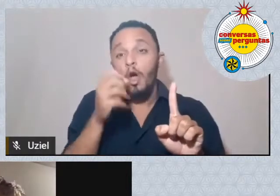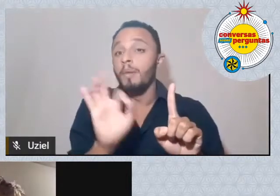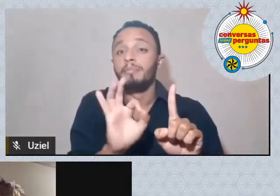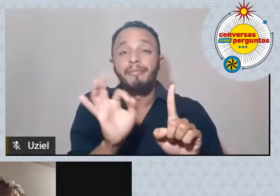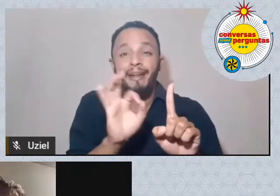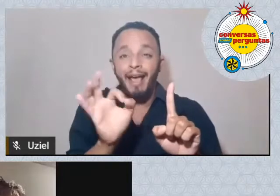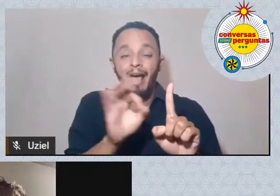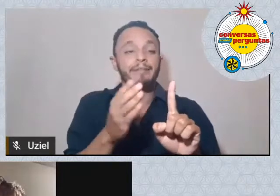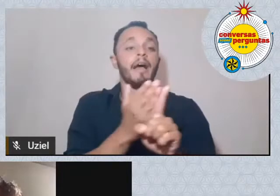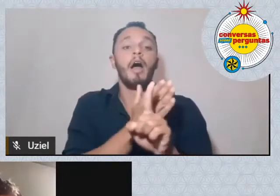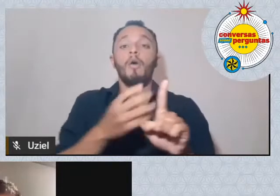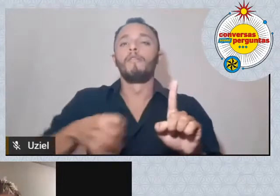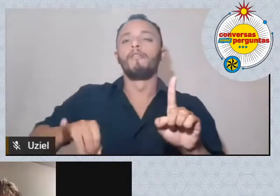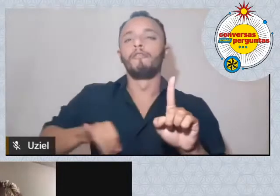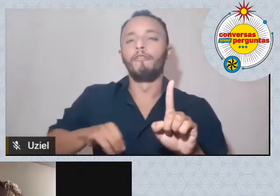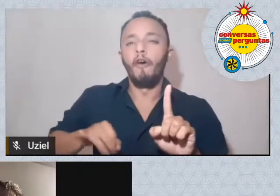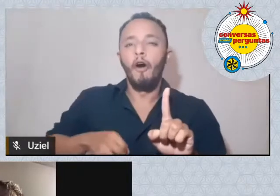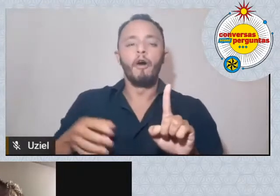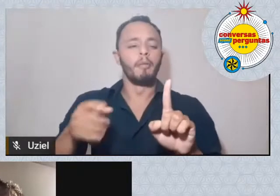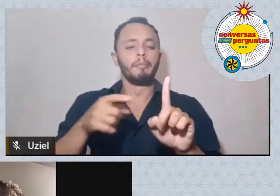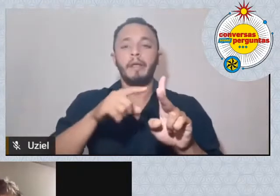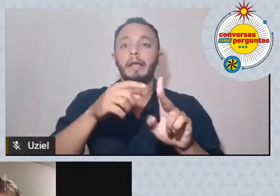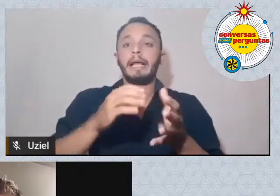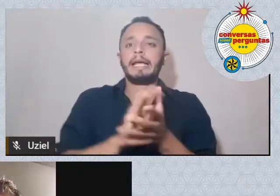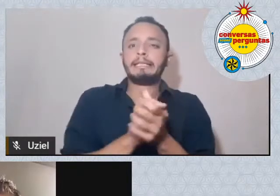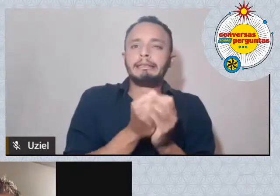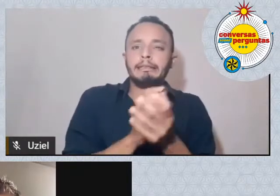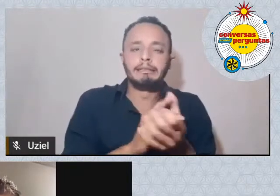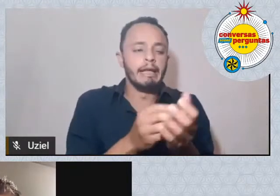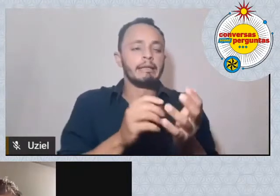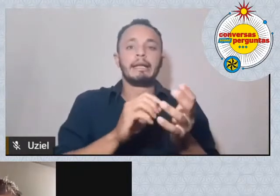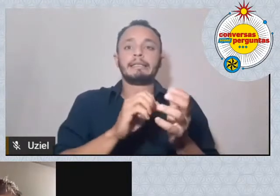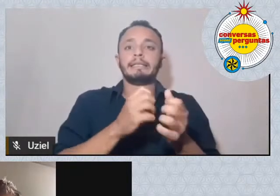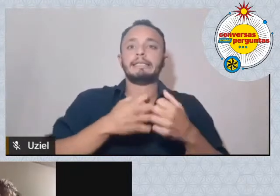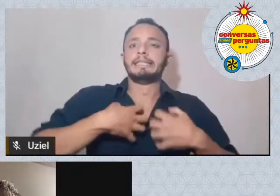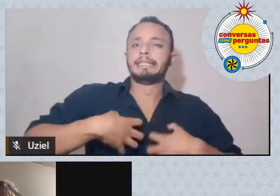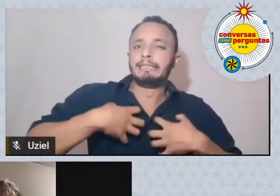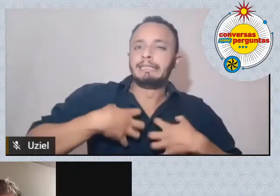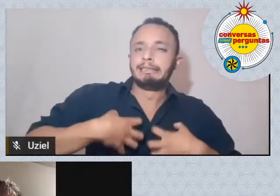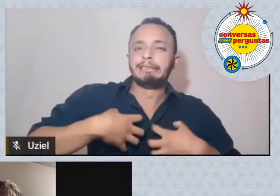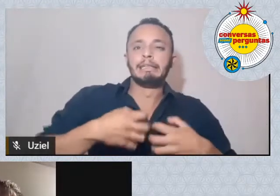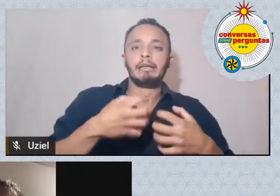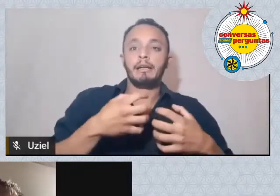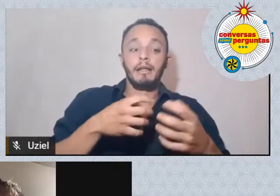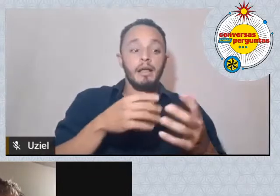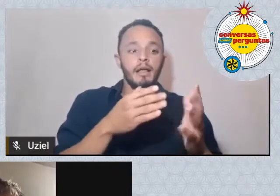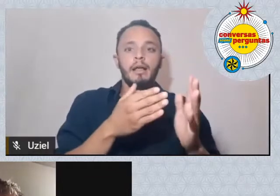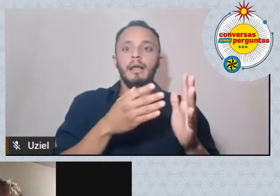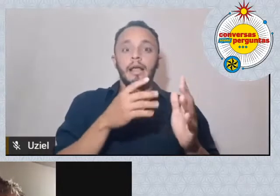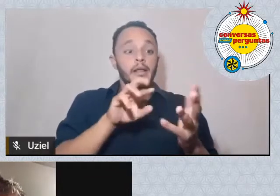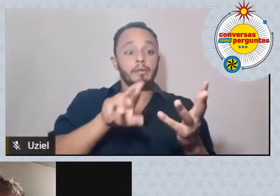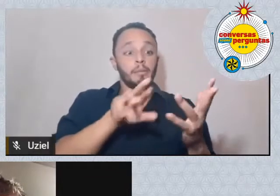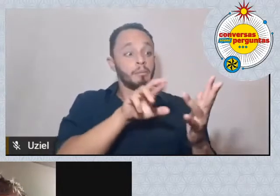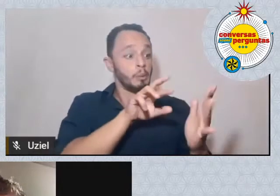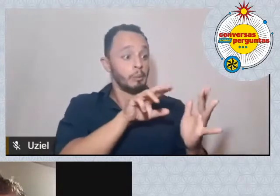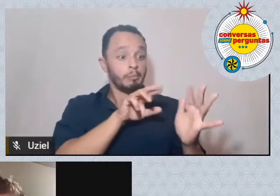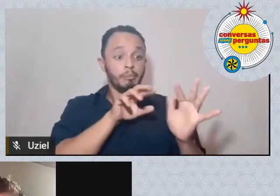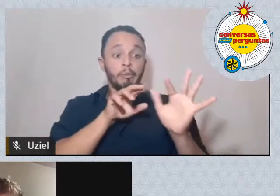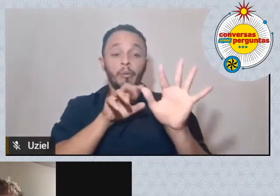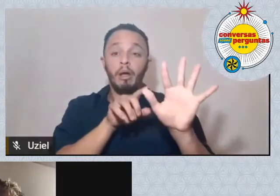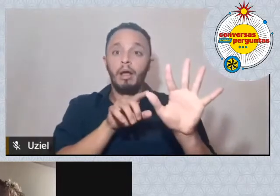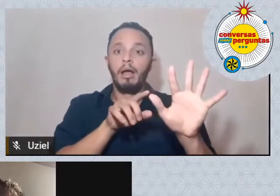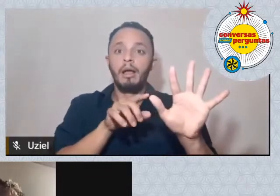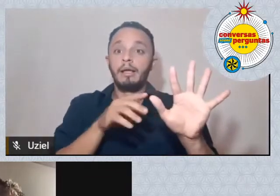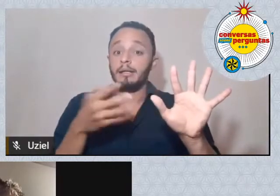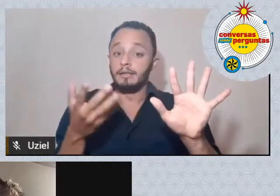alimentação, irritabilidade, e muita tela. E o que a tela faz? Ela pode, conforme o uso, suspender